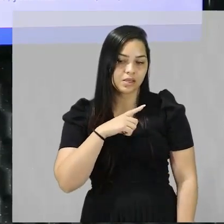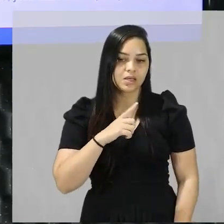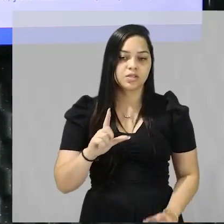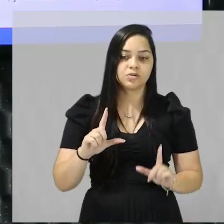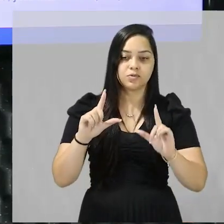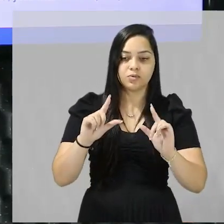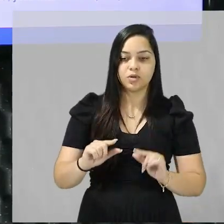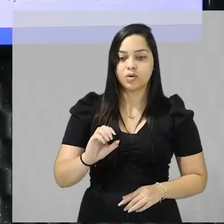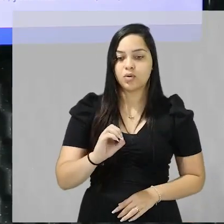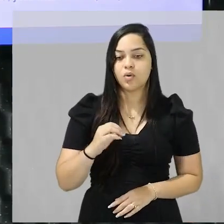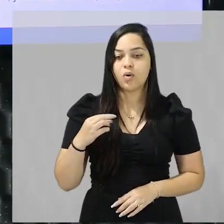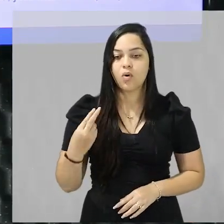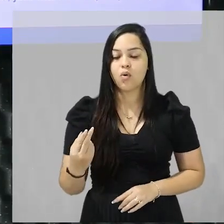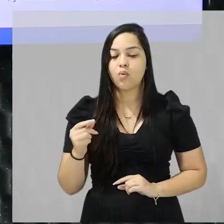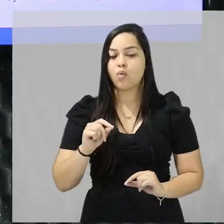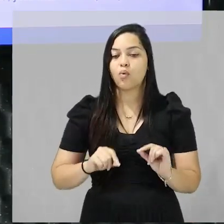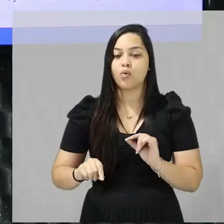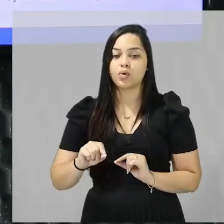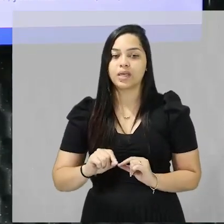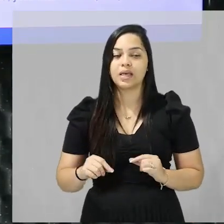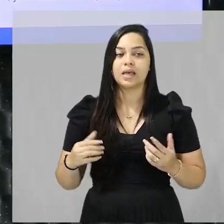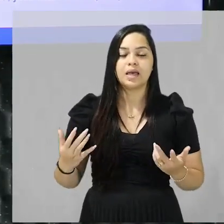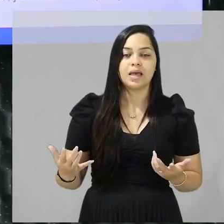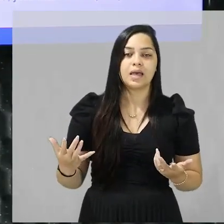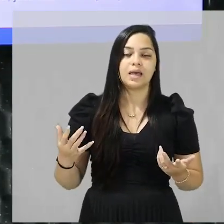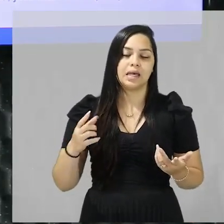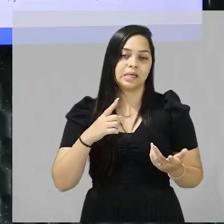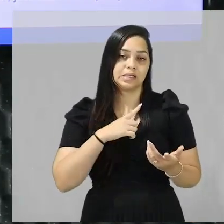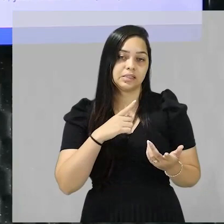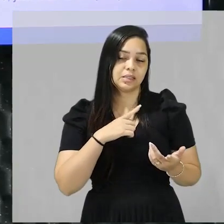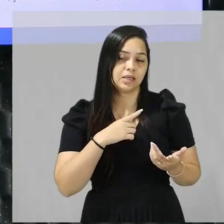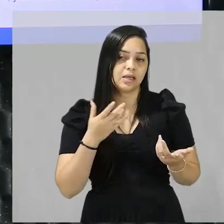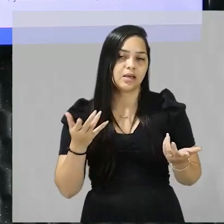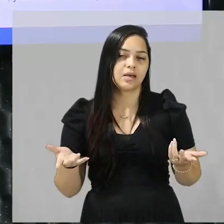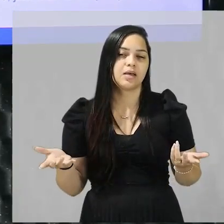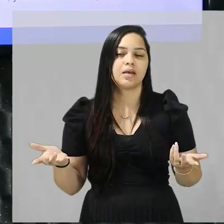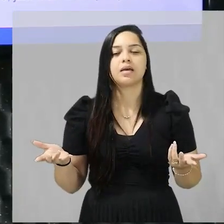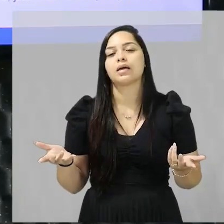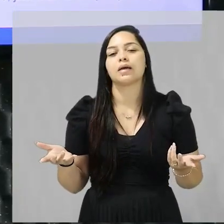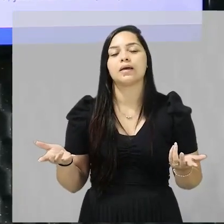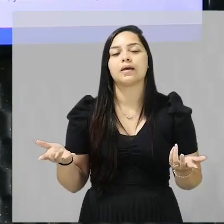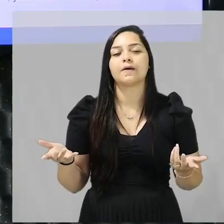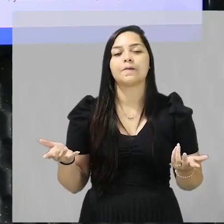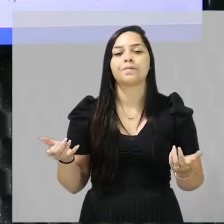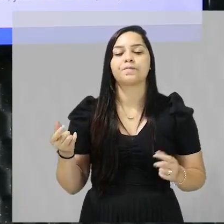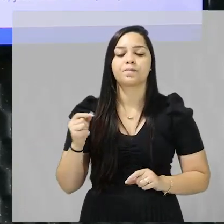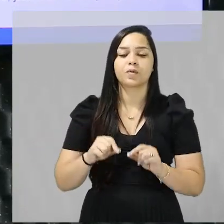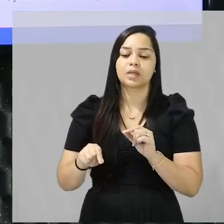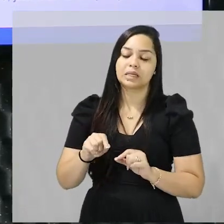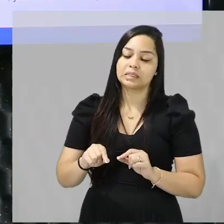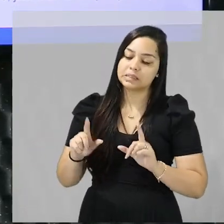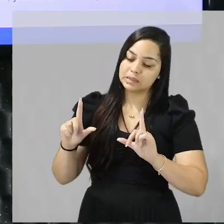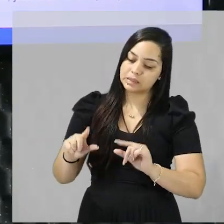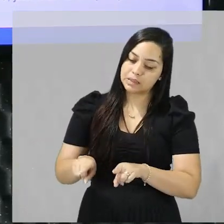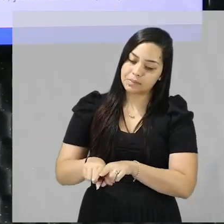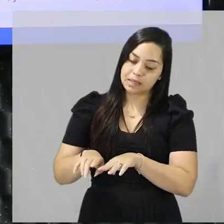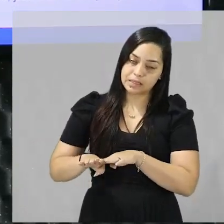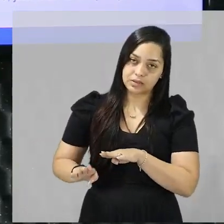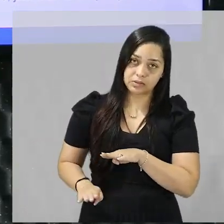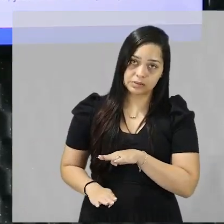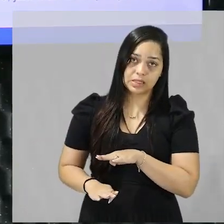diminuir ou minimizar, ou aqui, pelo menos, né, assim, amainar